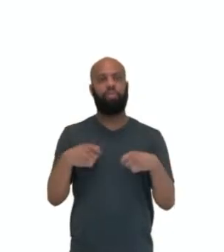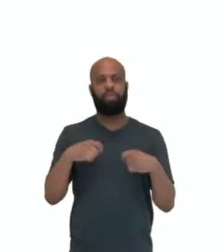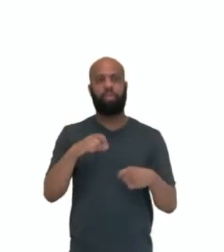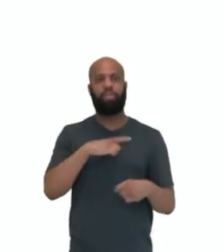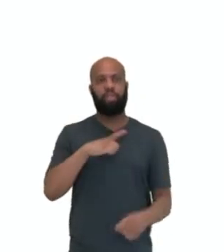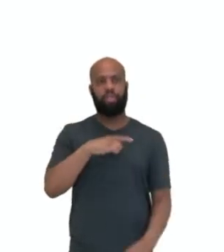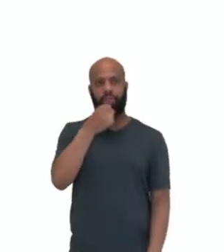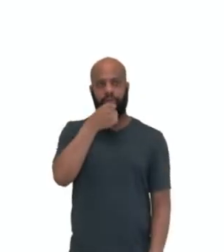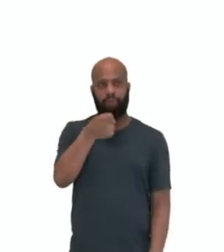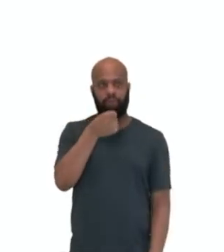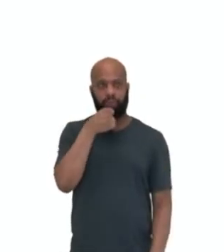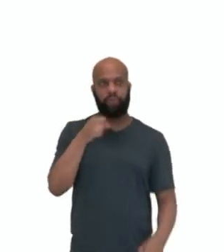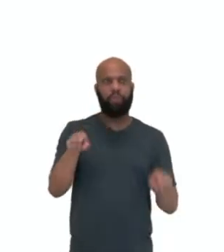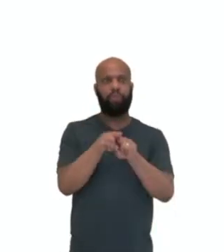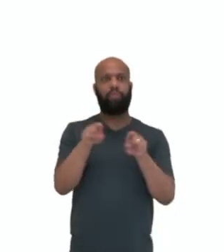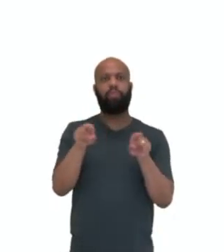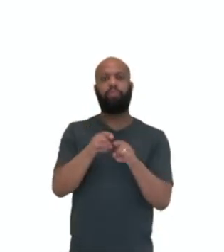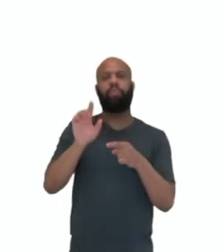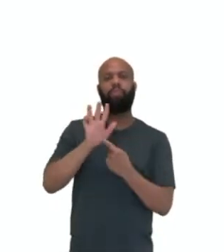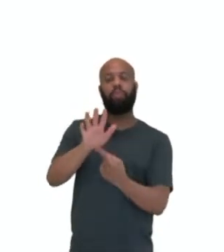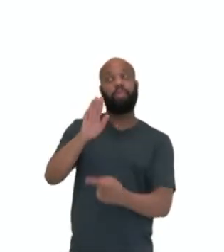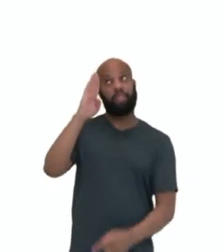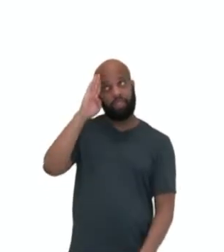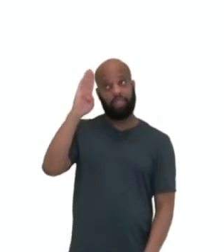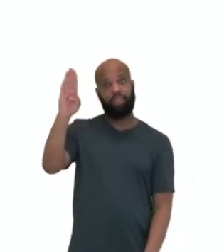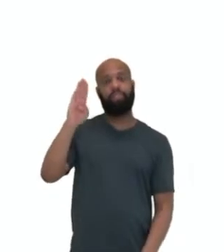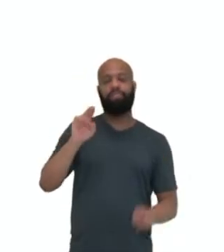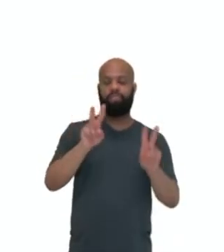reportagem. Destacar o tema principal.